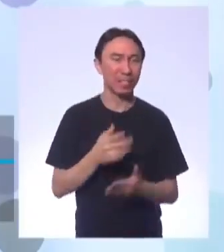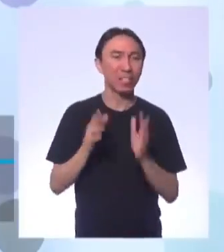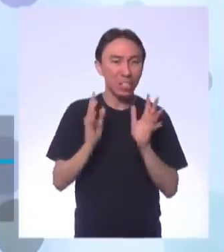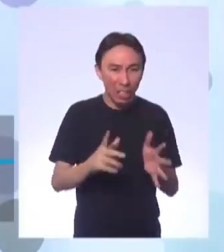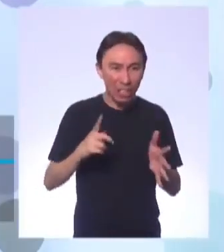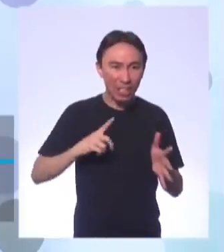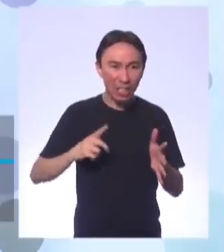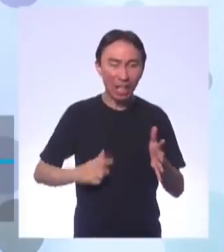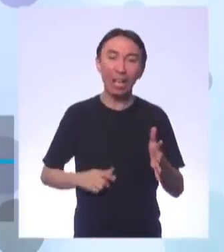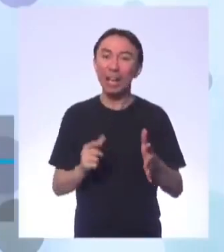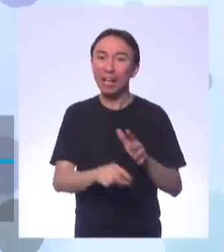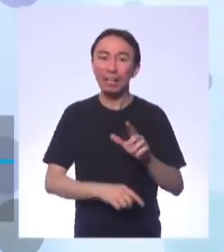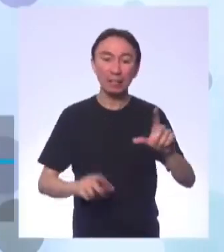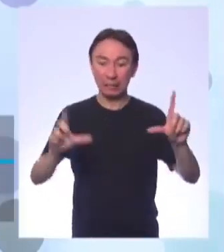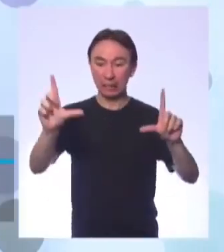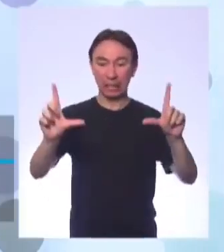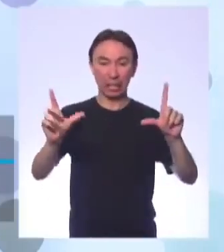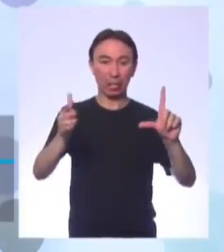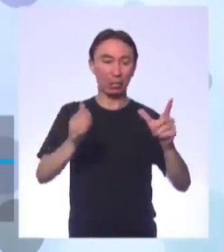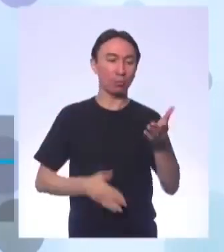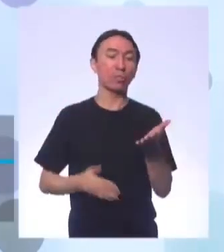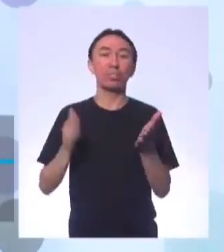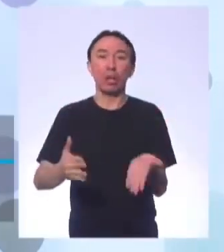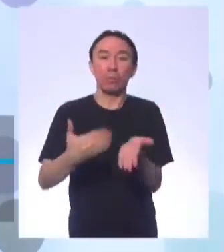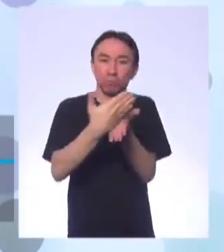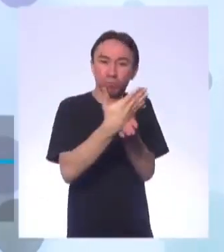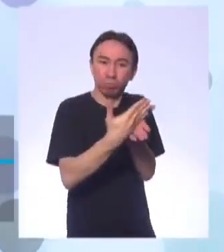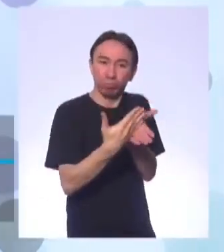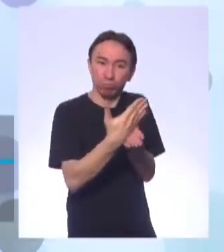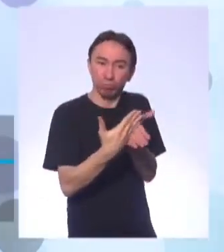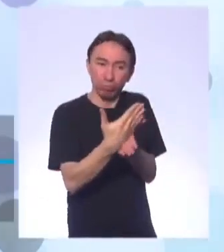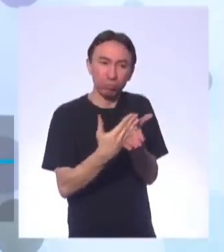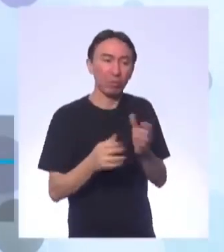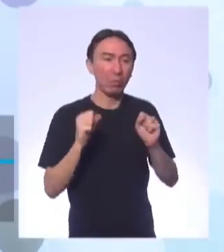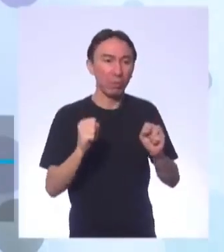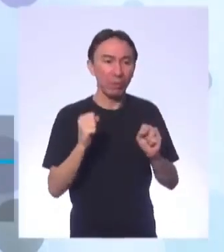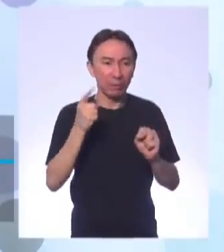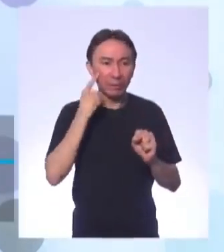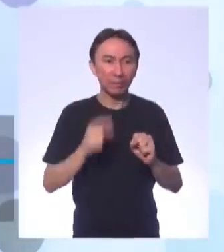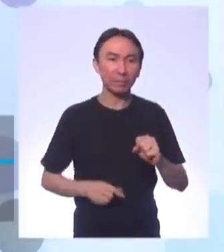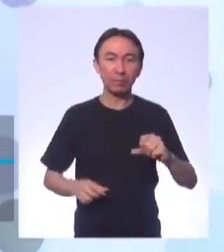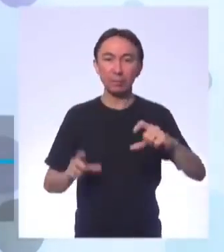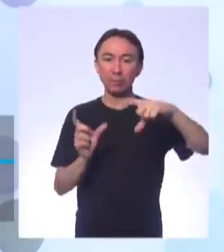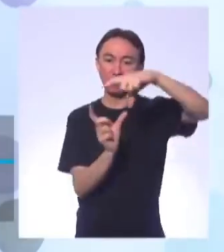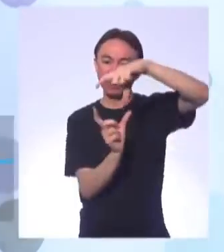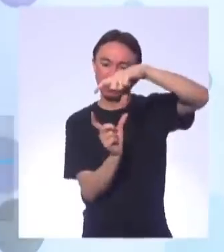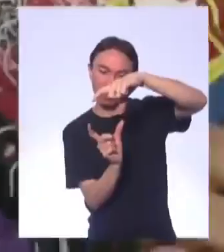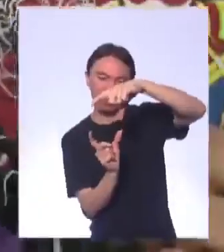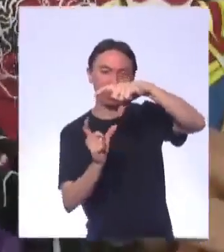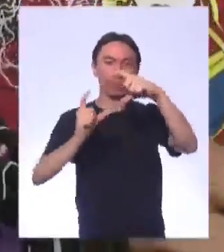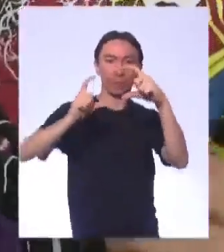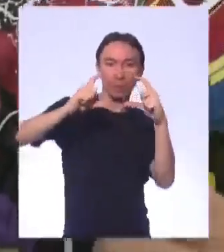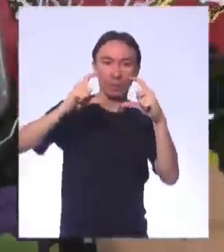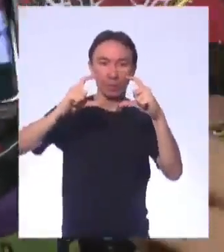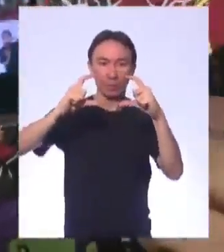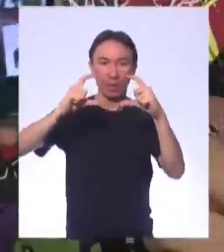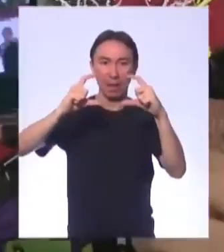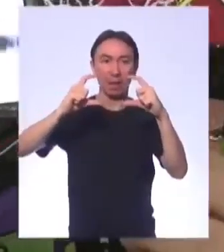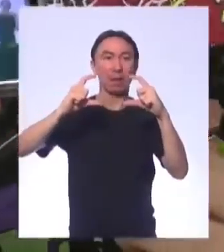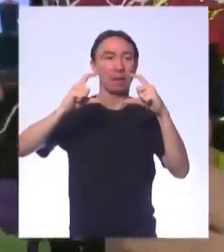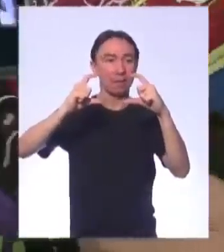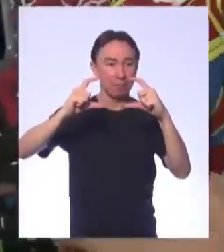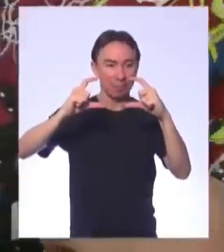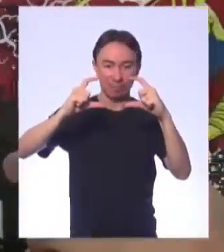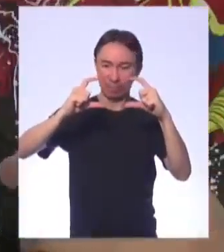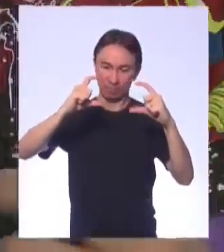E aí quem quiser só deitar a tela né colocar até linha na horizontal Ó quem não consegui Então se